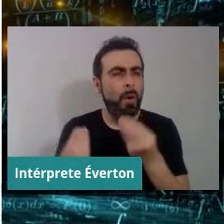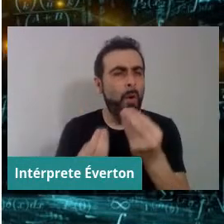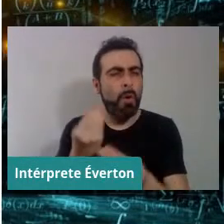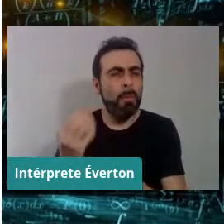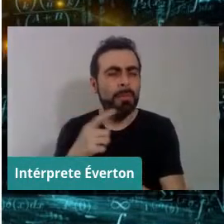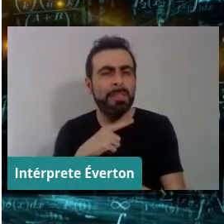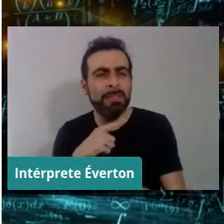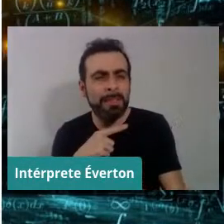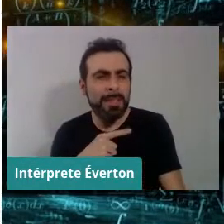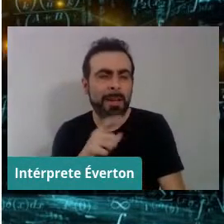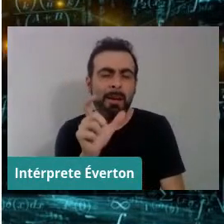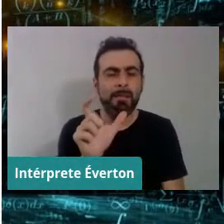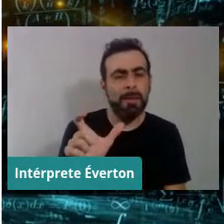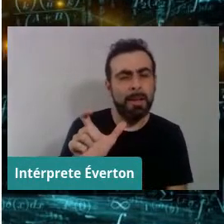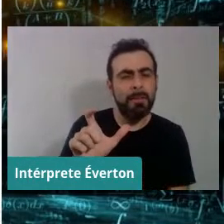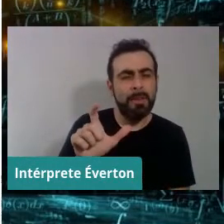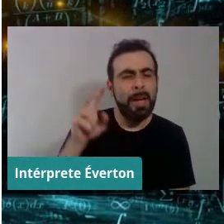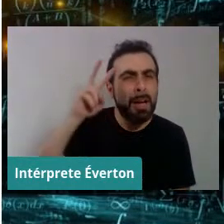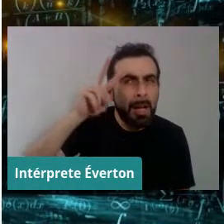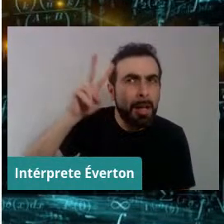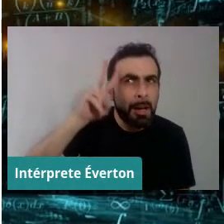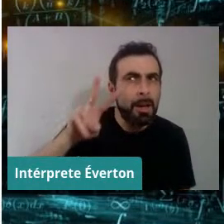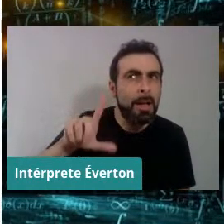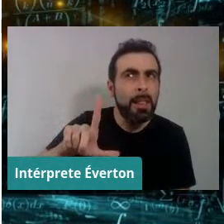chamada Lembrança.